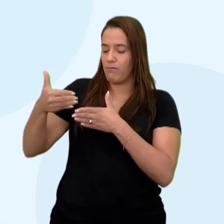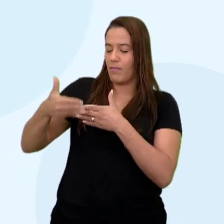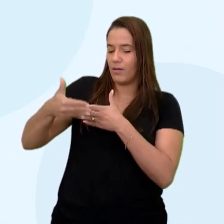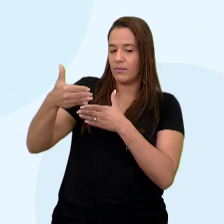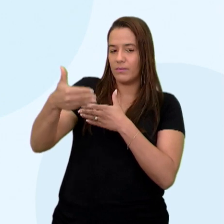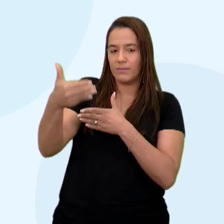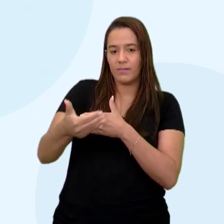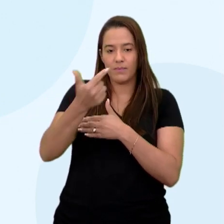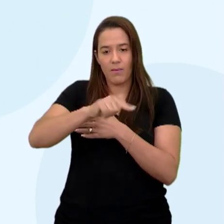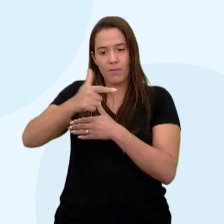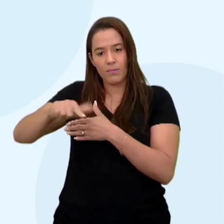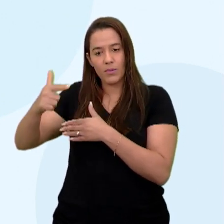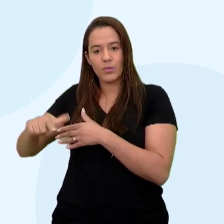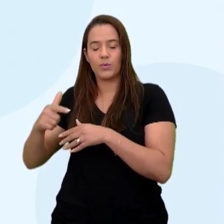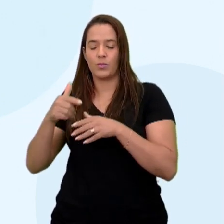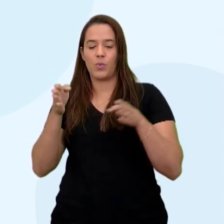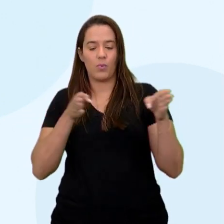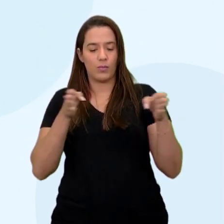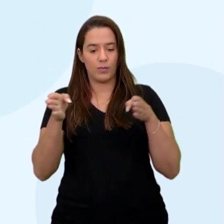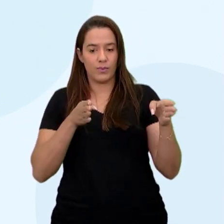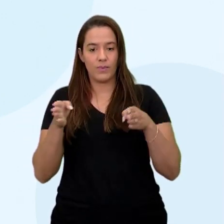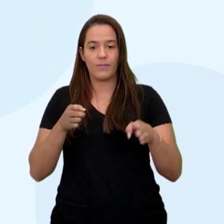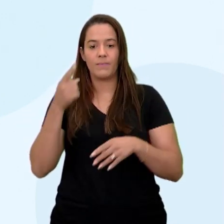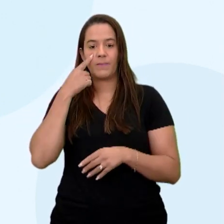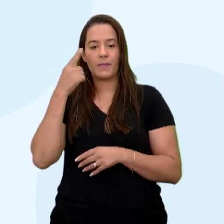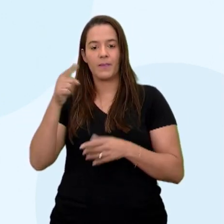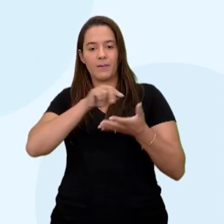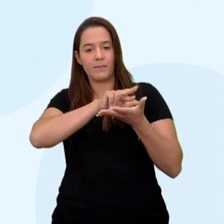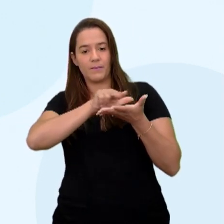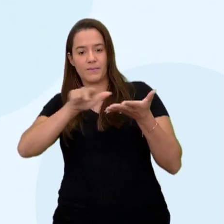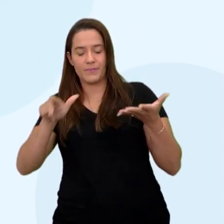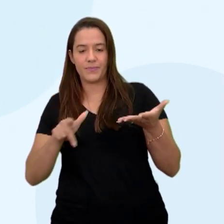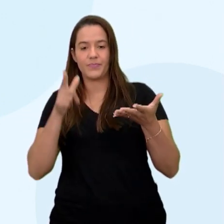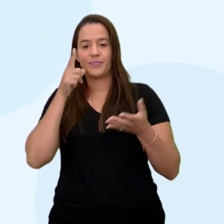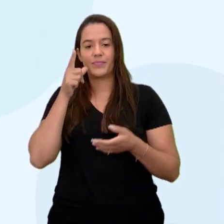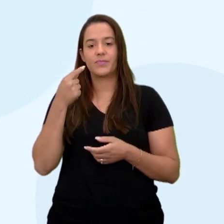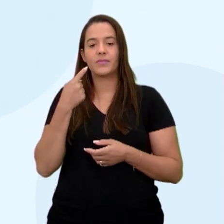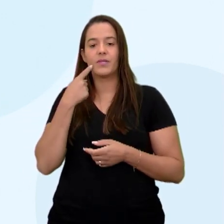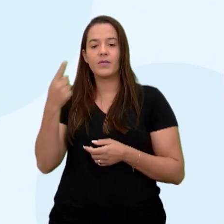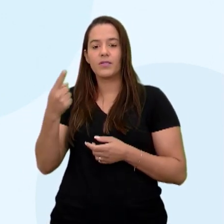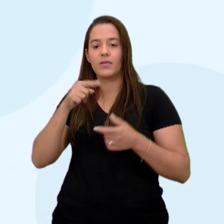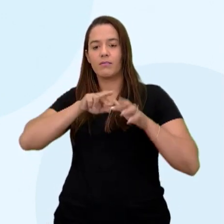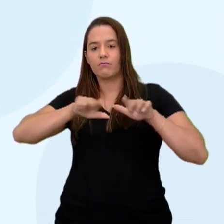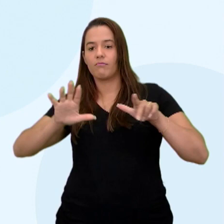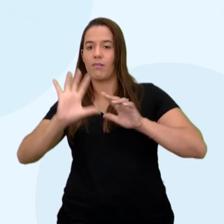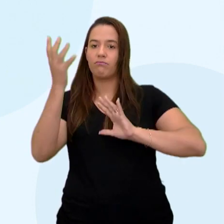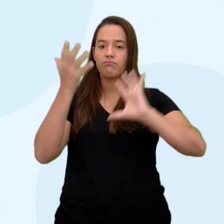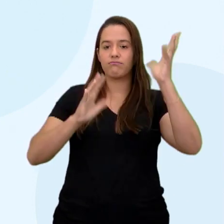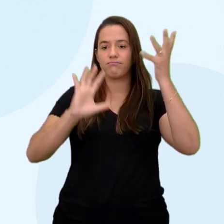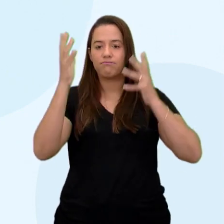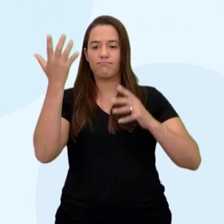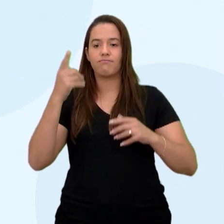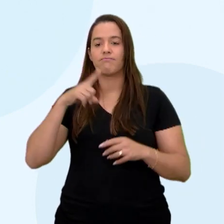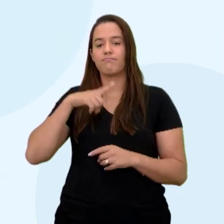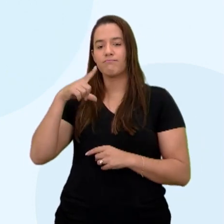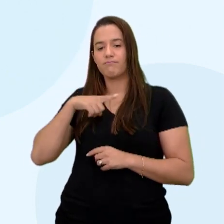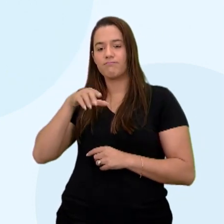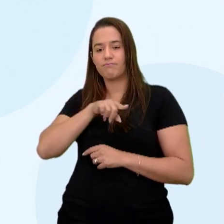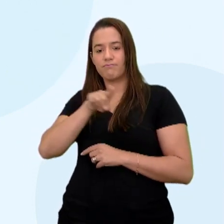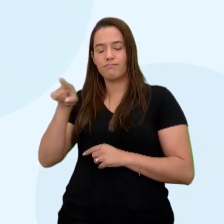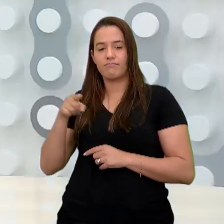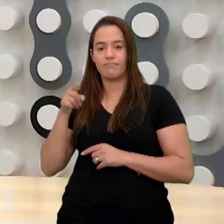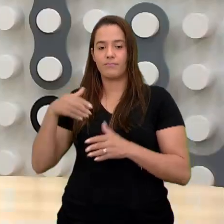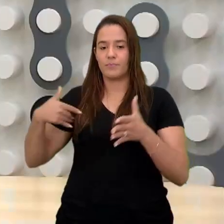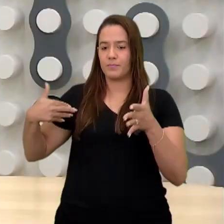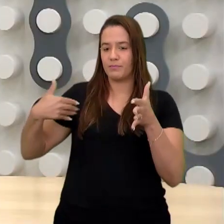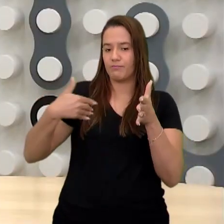né, vai se encurtando aí, né, as eras, né? Porque nós vamos ter aí fatos, né, que vão acontecendo, né, que fazem com